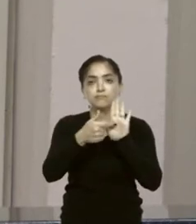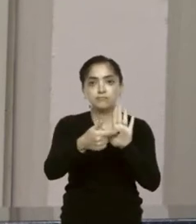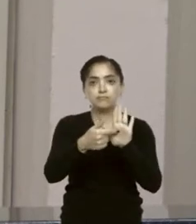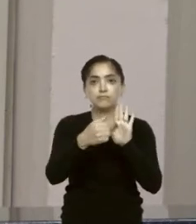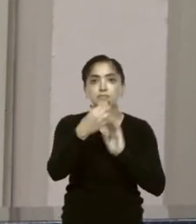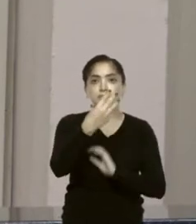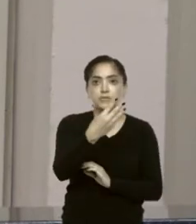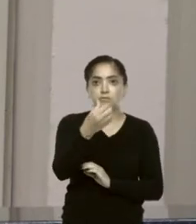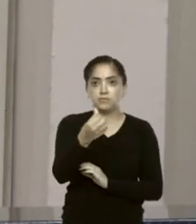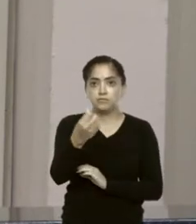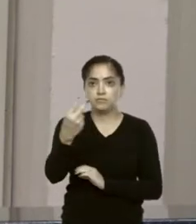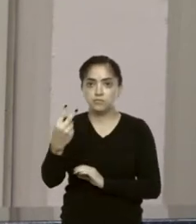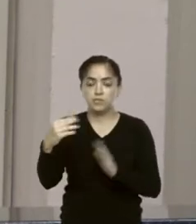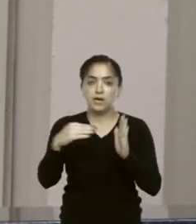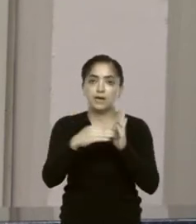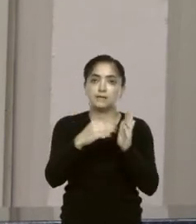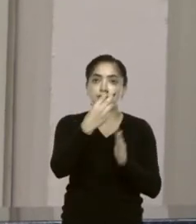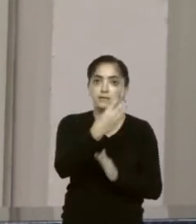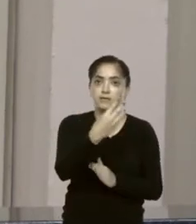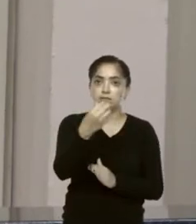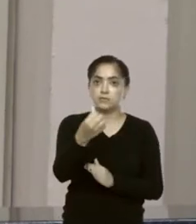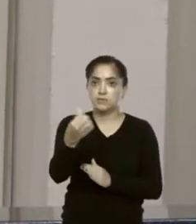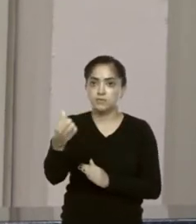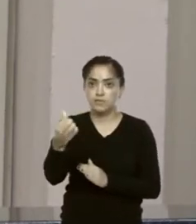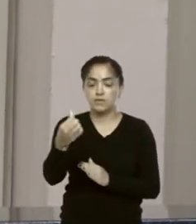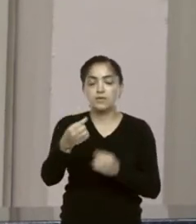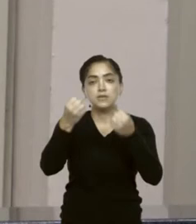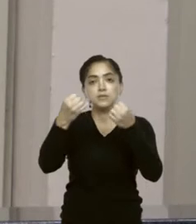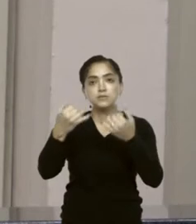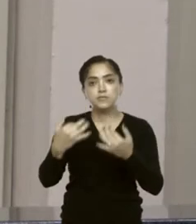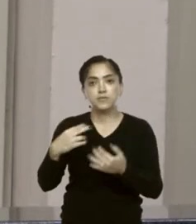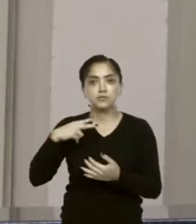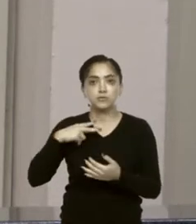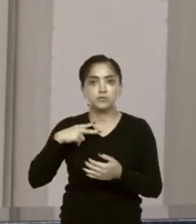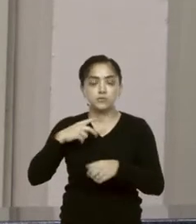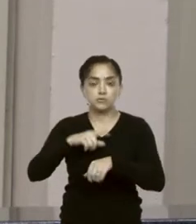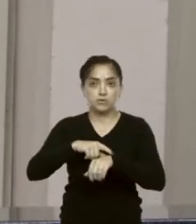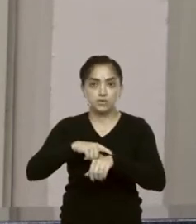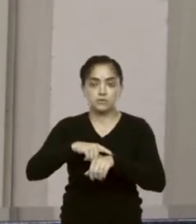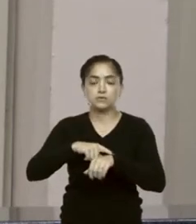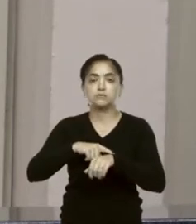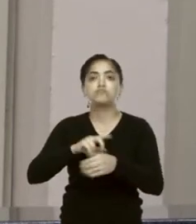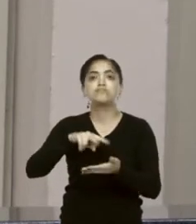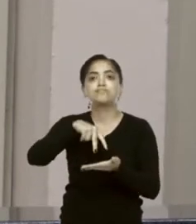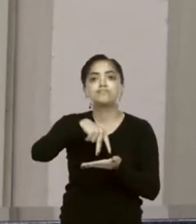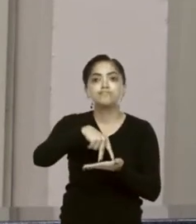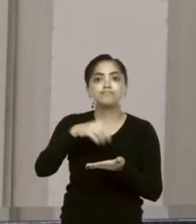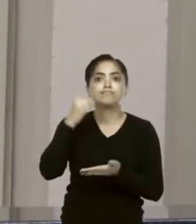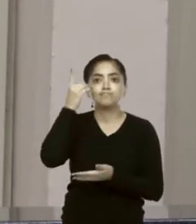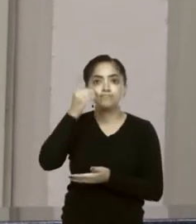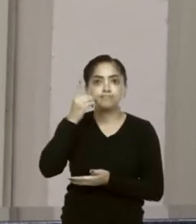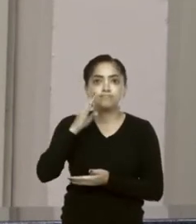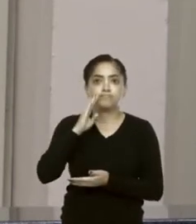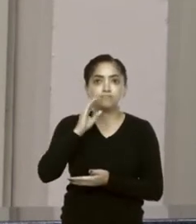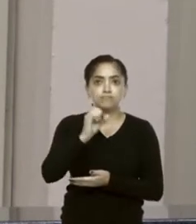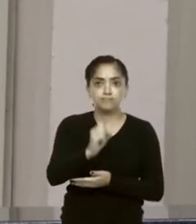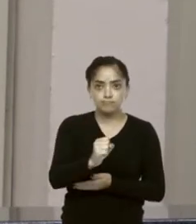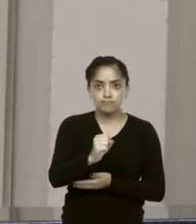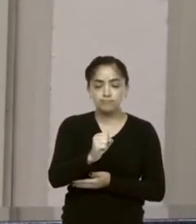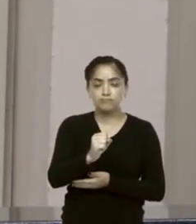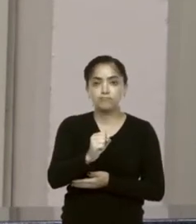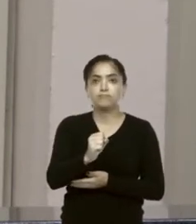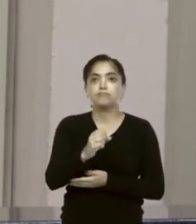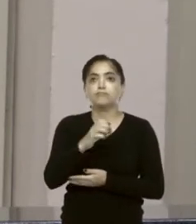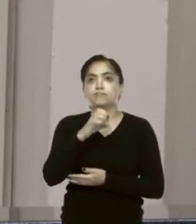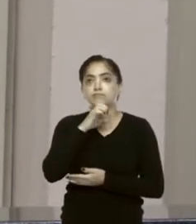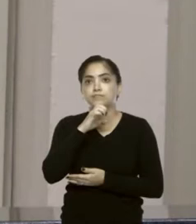362 a 366. Explicações pessoais, fizeram uso da palavra os senhores deputados Bruno Souza e Felipe Estevam. Nada mais havendo a